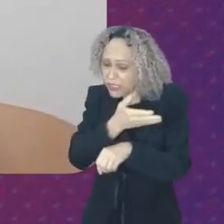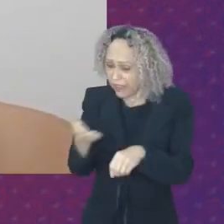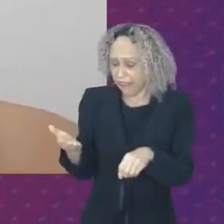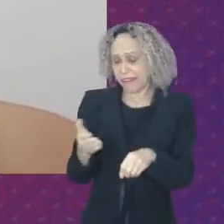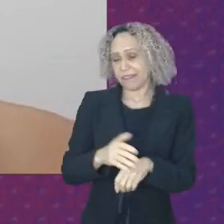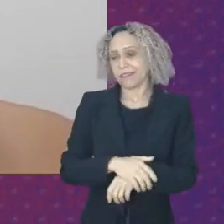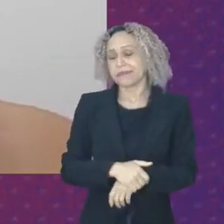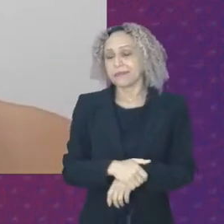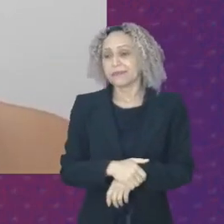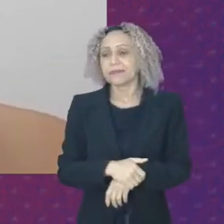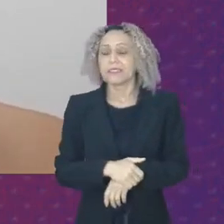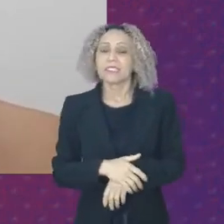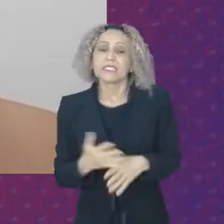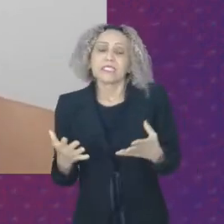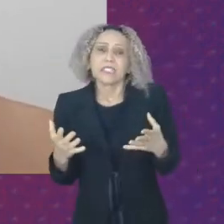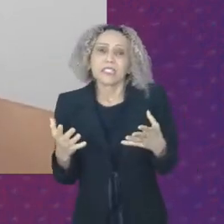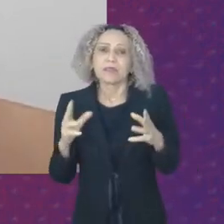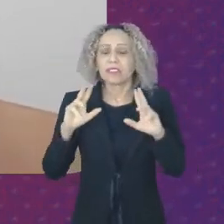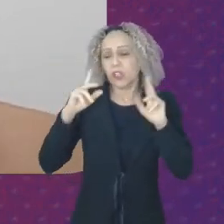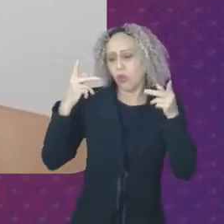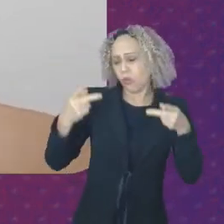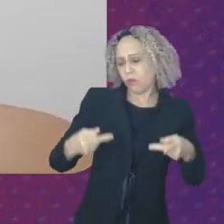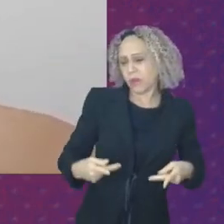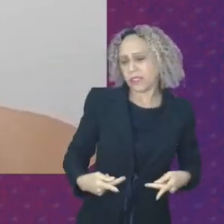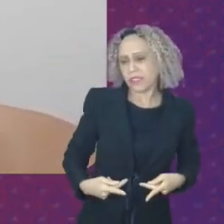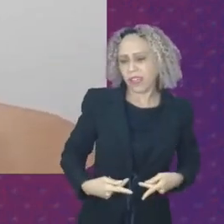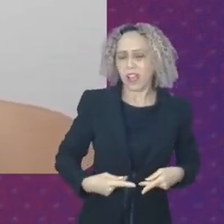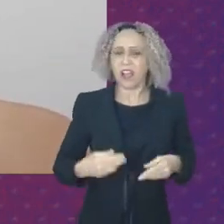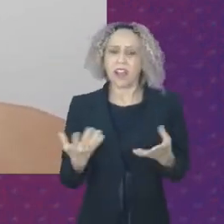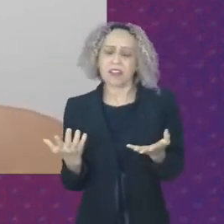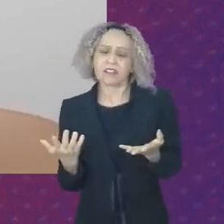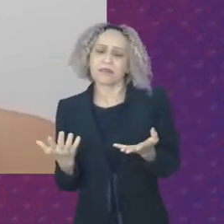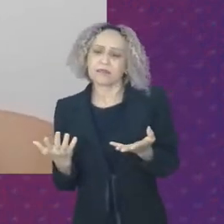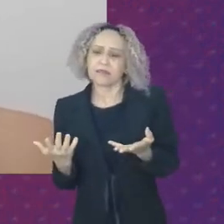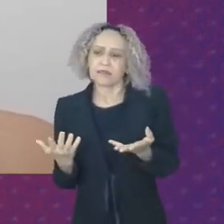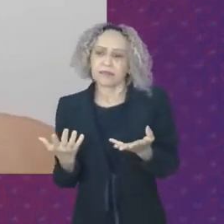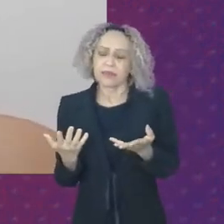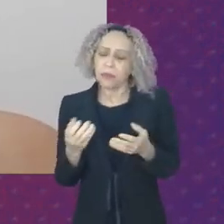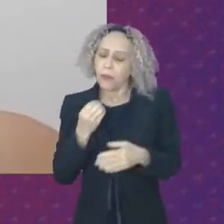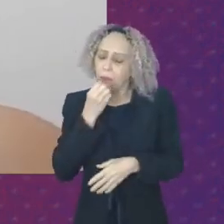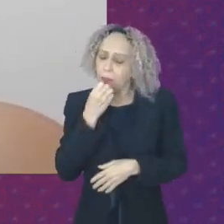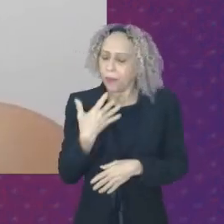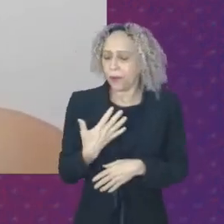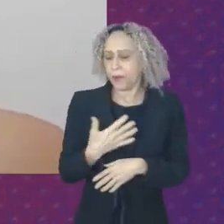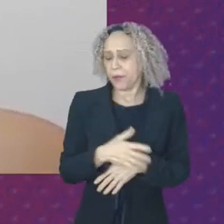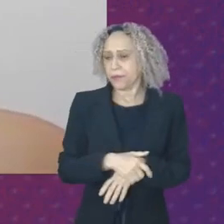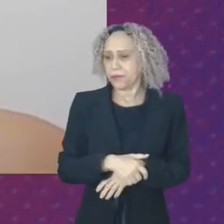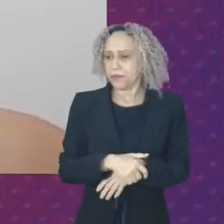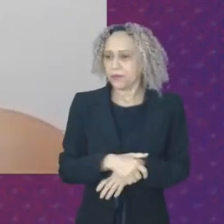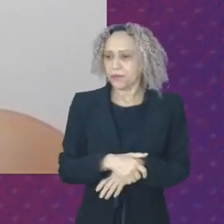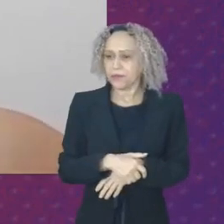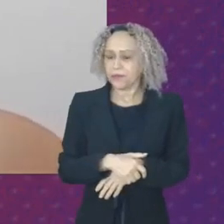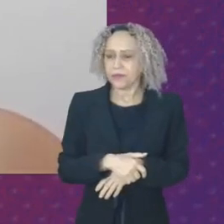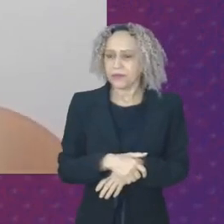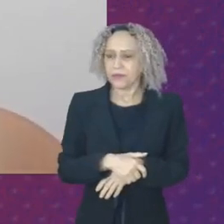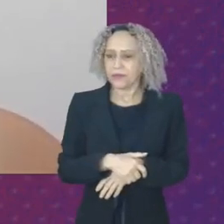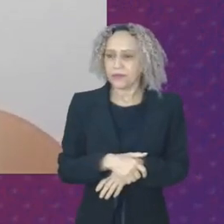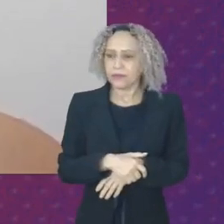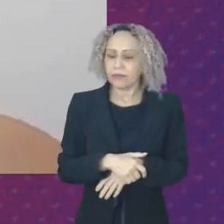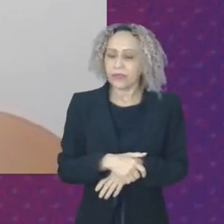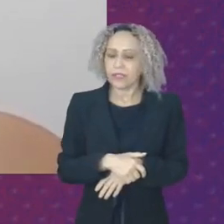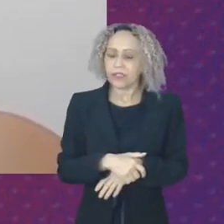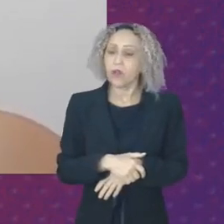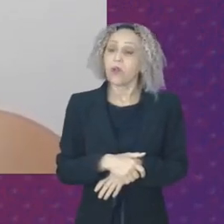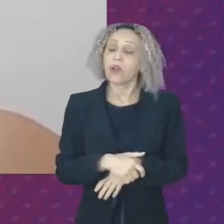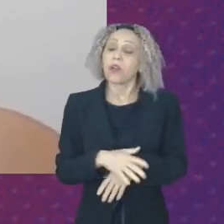identificação, essa sensibilização no eleitorado. Então, é muito bom, assim, o